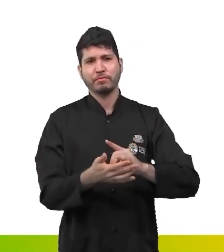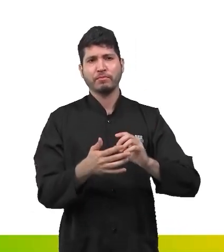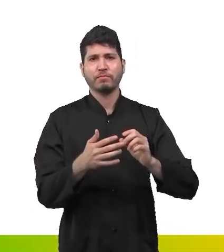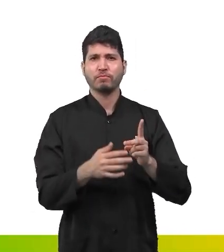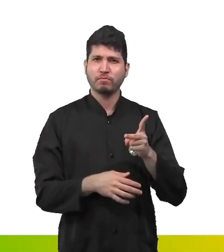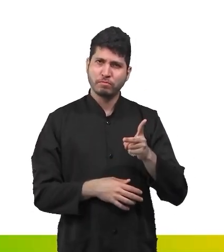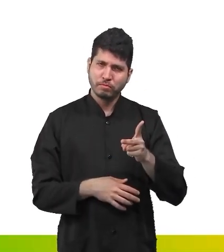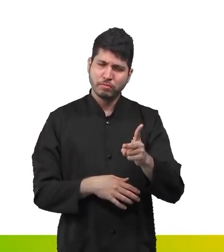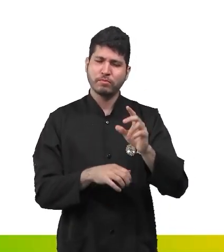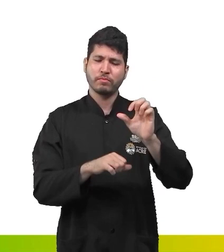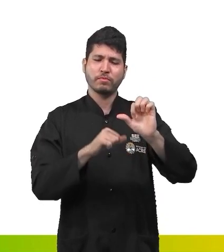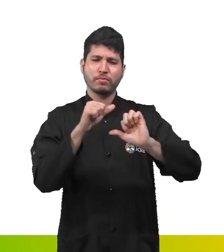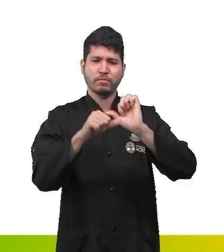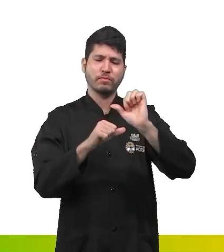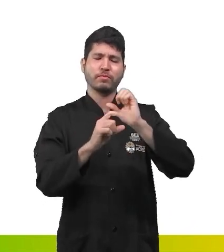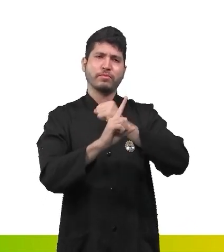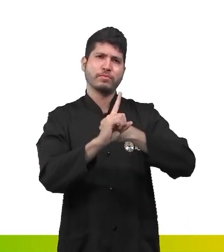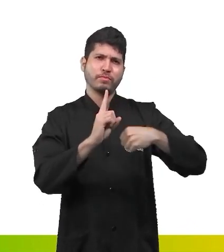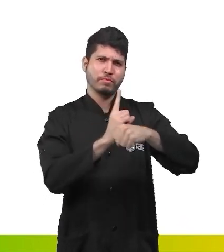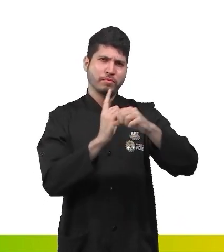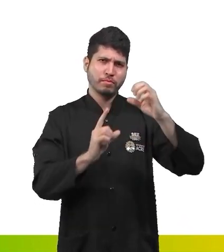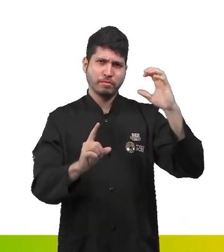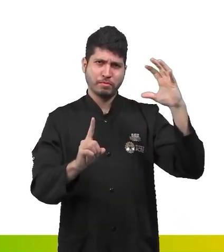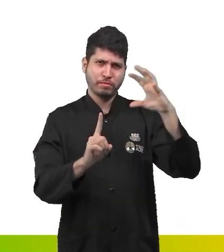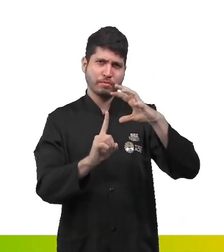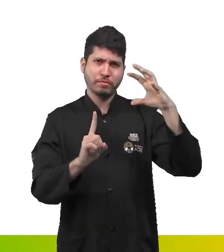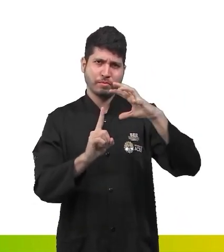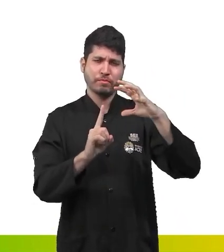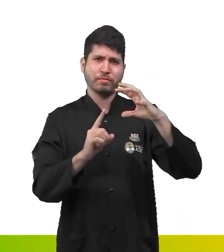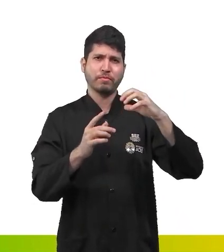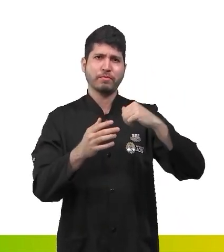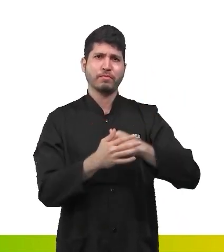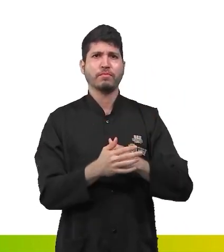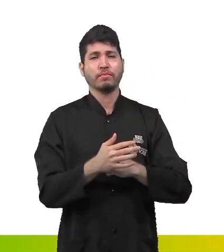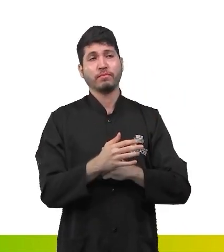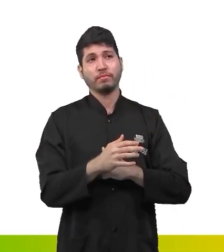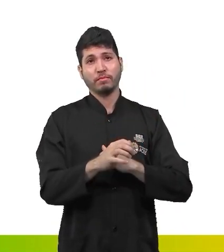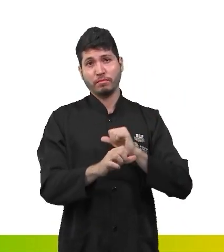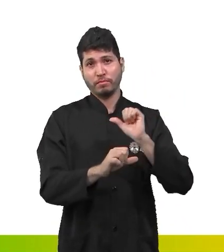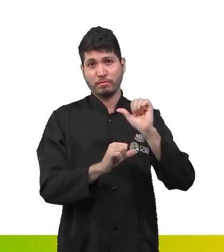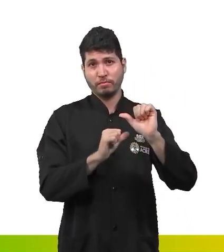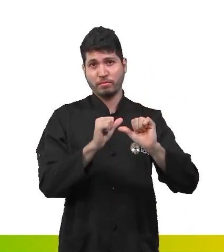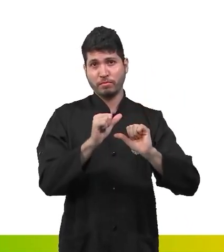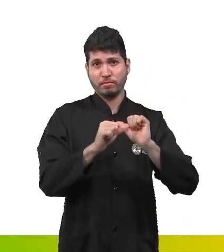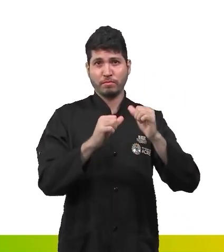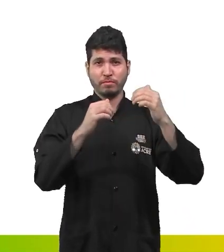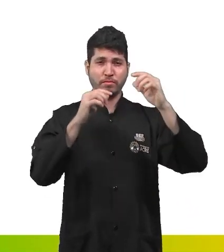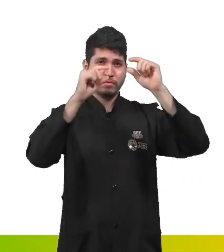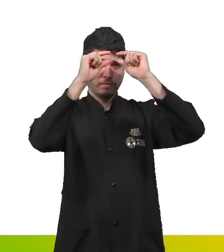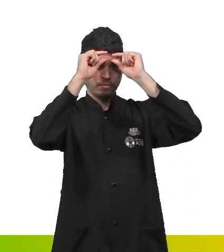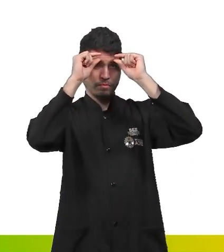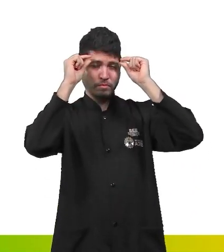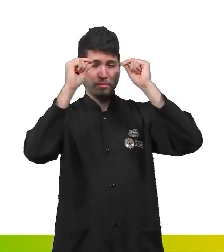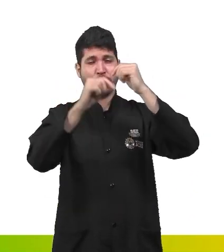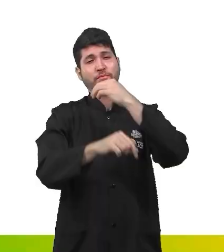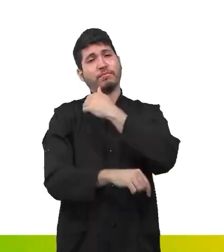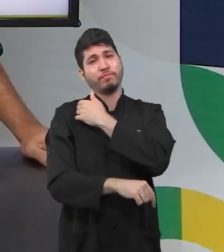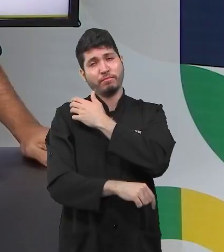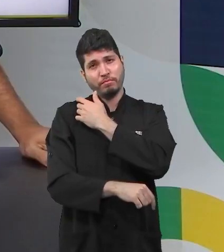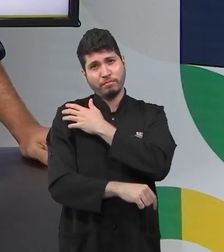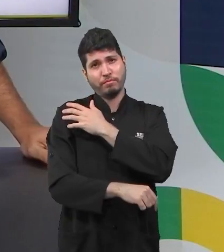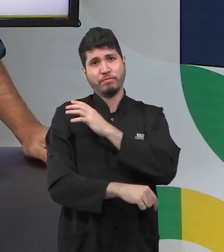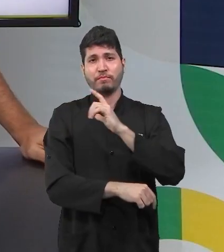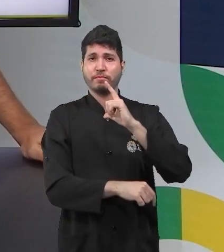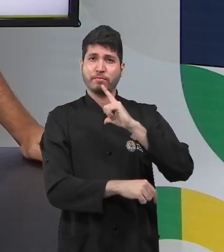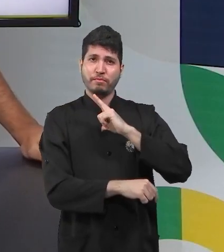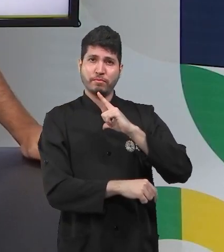constante transformação social que é influenciada por trocas que, no entanto, são estereotipadas por preconceitos. A gente